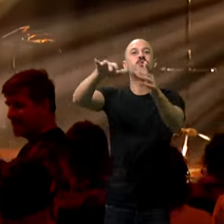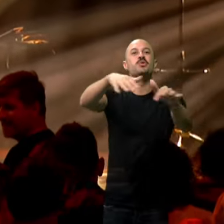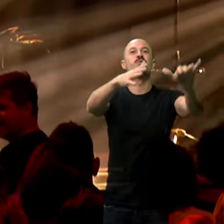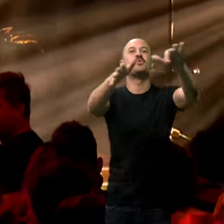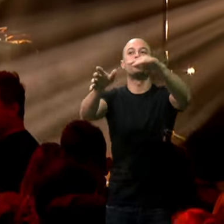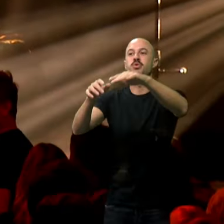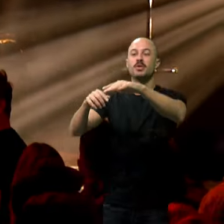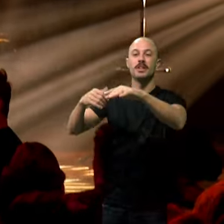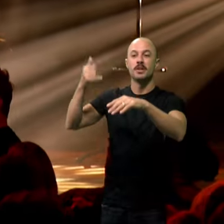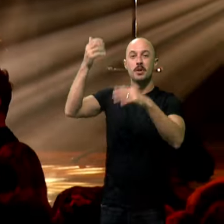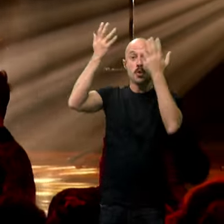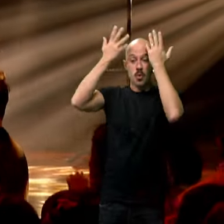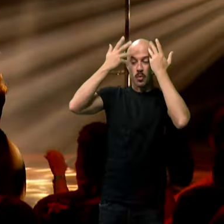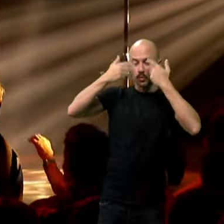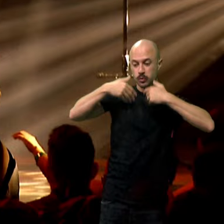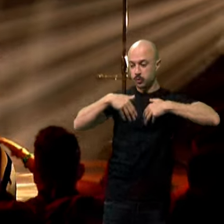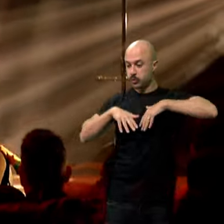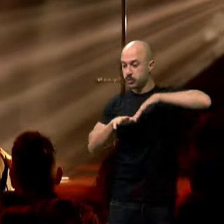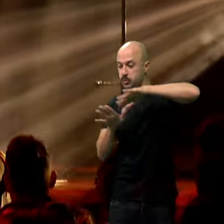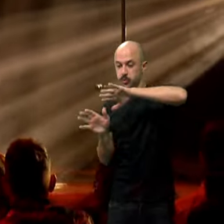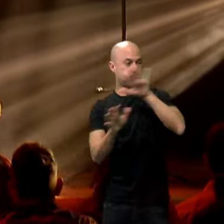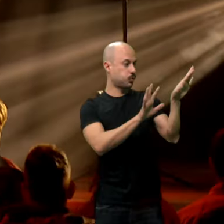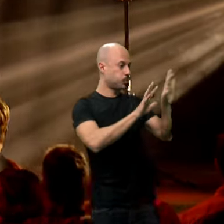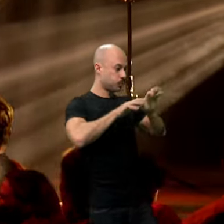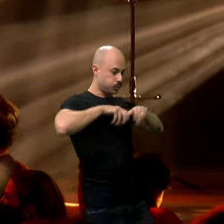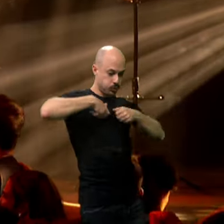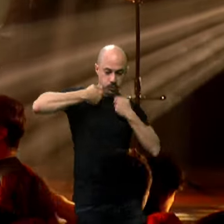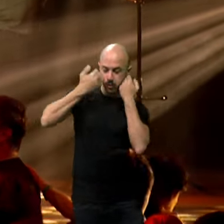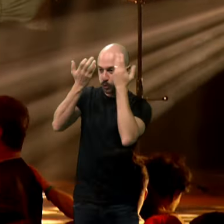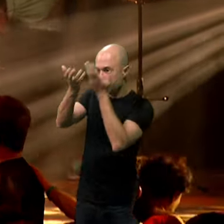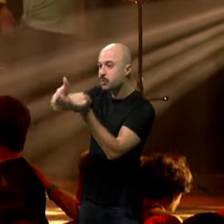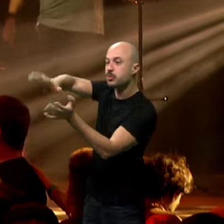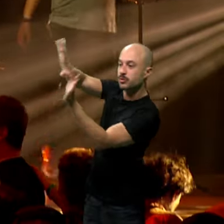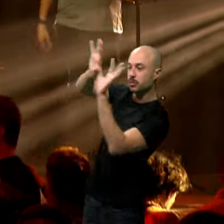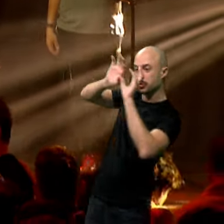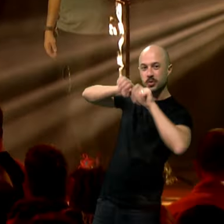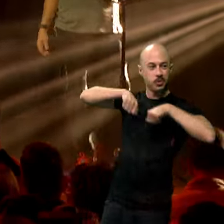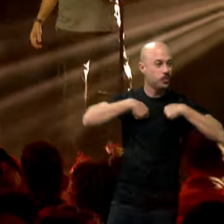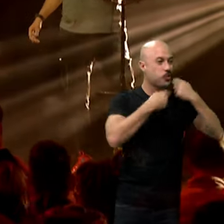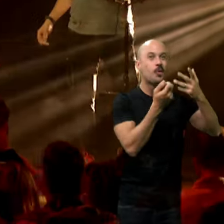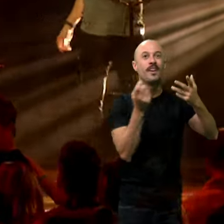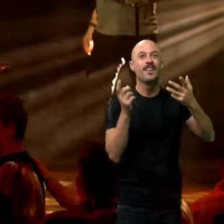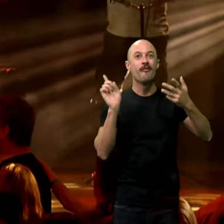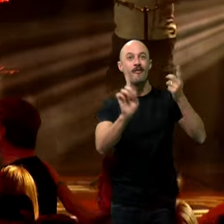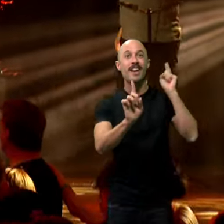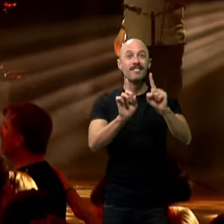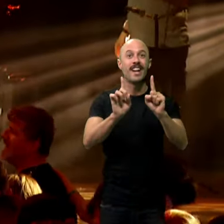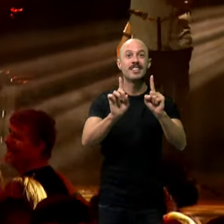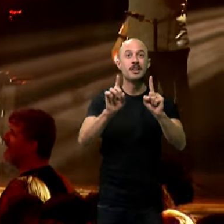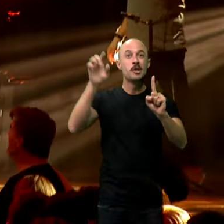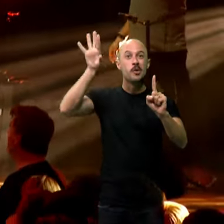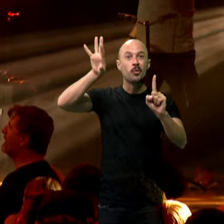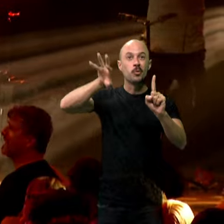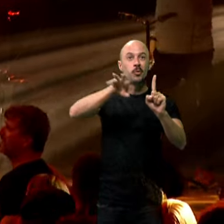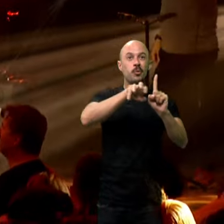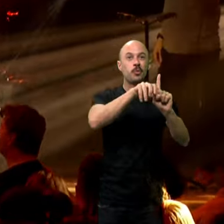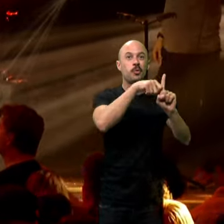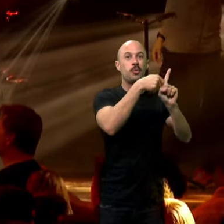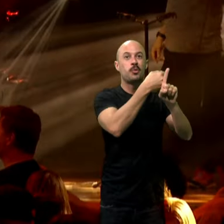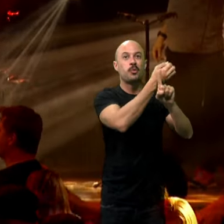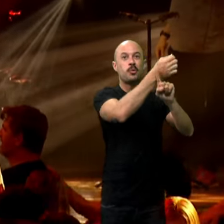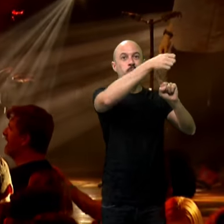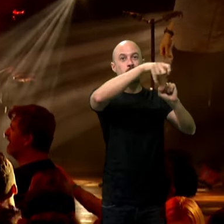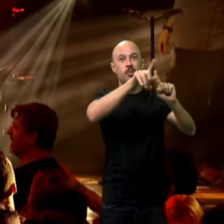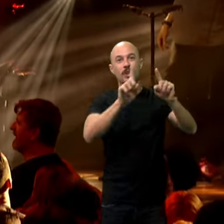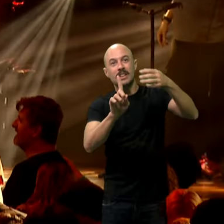corra por todo este auditório até lá atrás. Que o mesmo Espírito que está aqui, que opera aí também. Que vocês